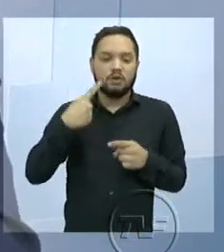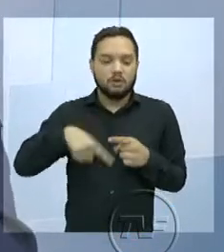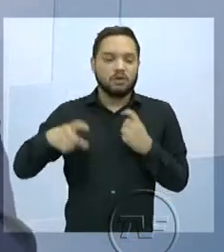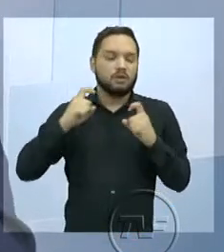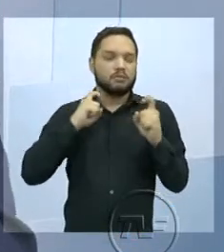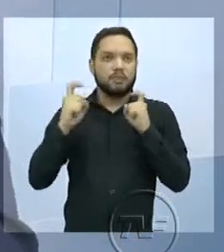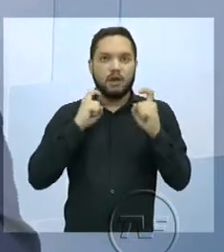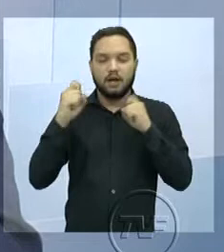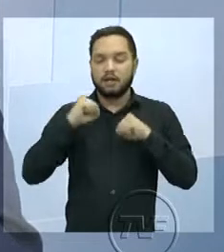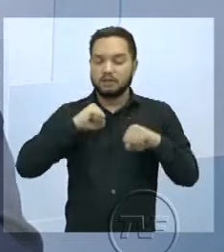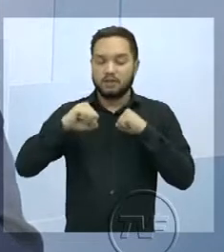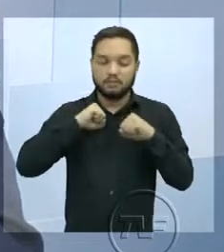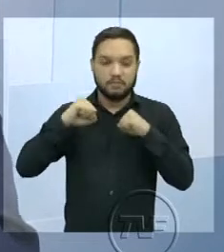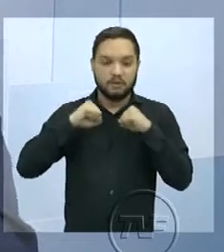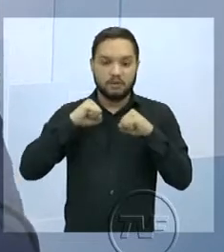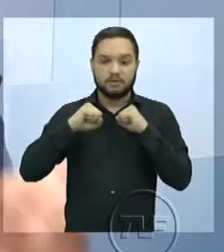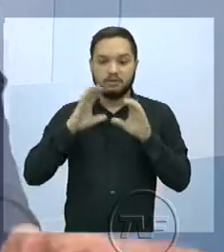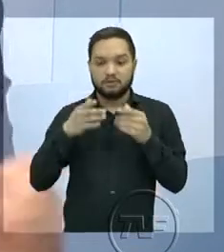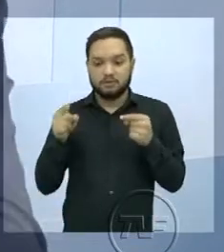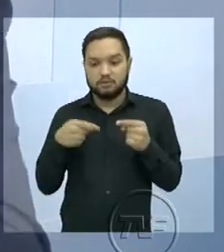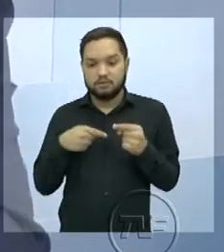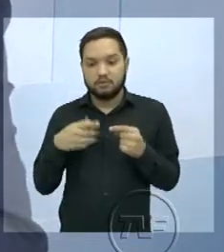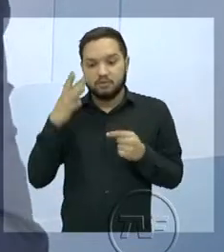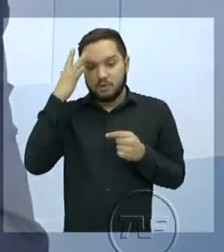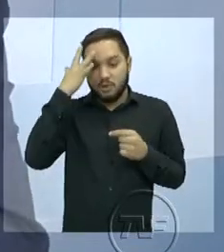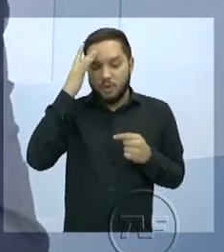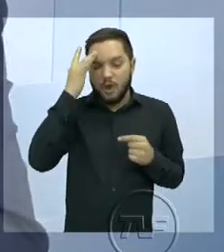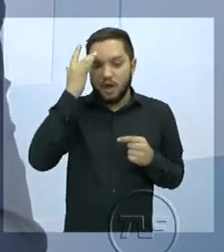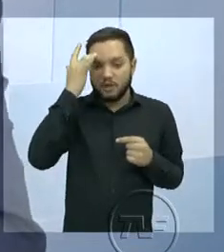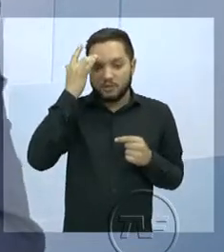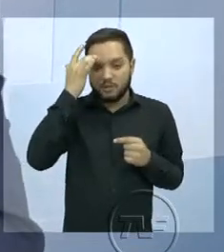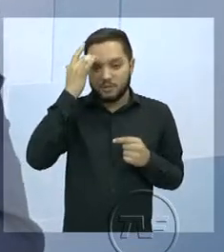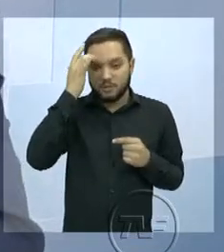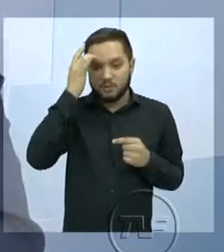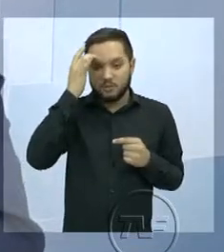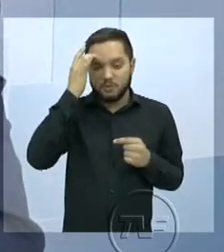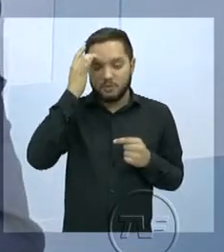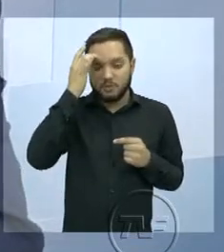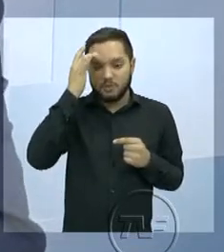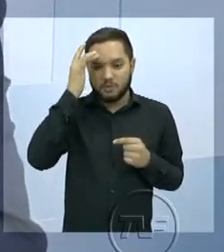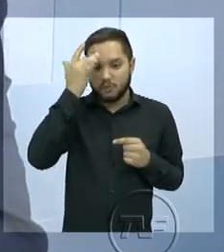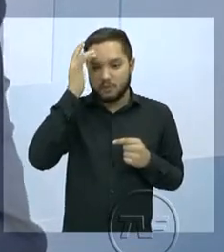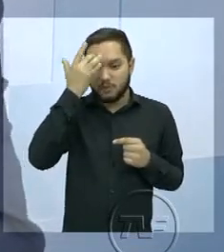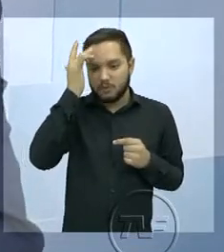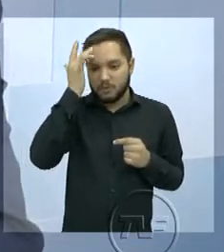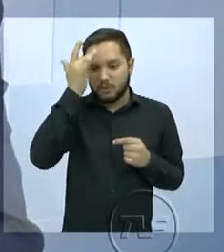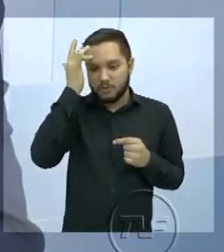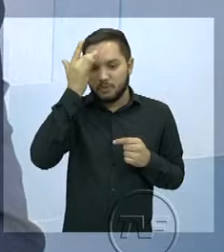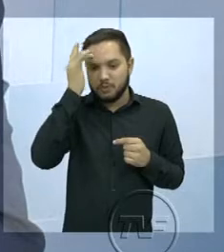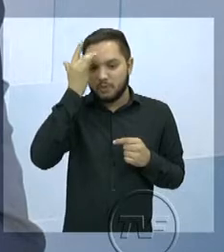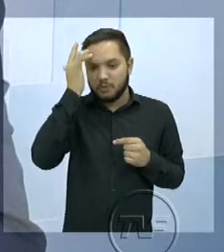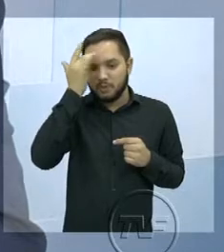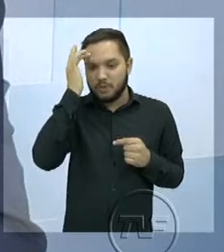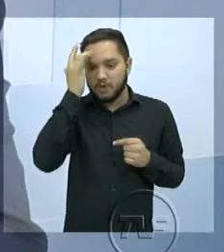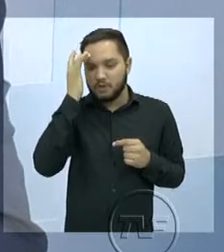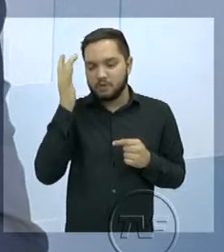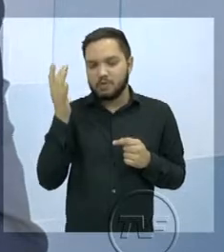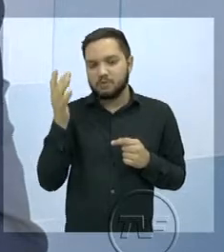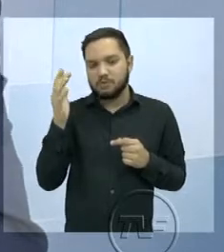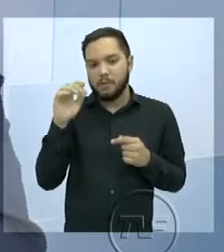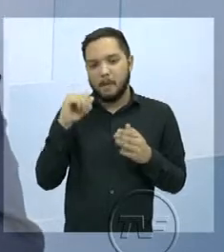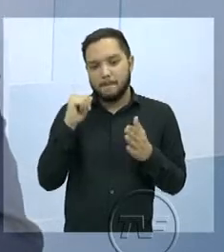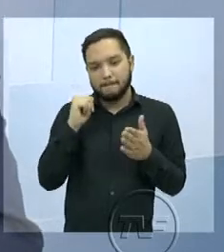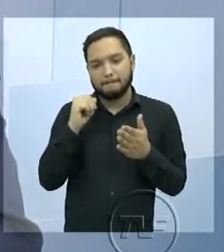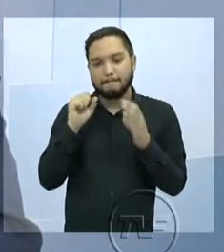debate proporcionado pela oposição, talvez essa questão não tivesse sido revista pelo Poder Executivo, né, se nós